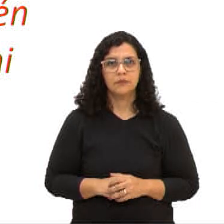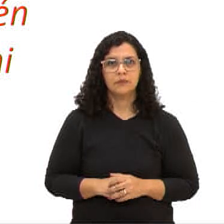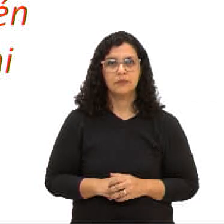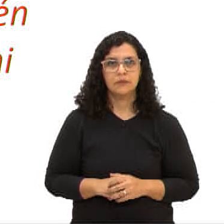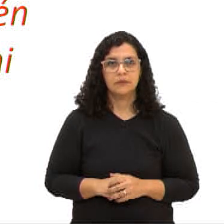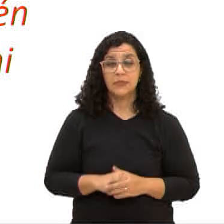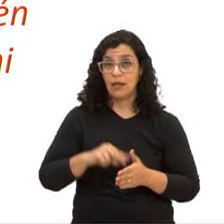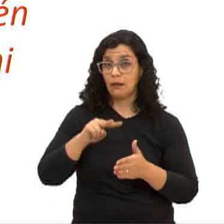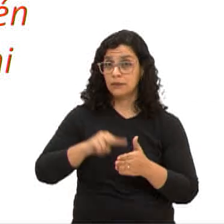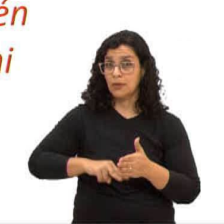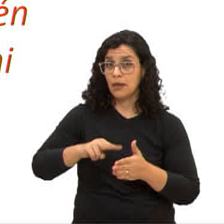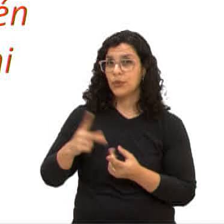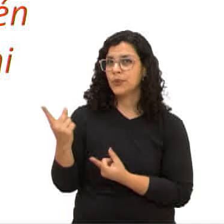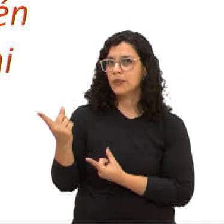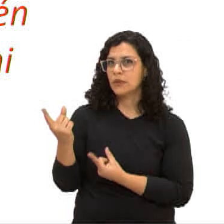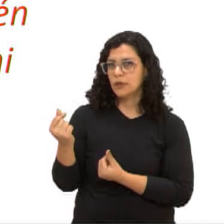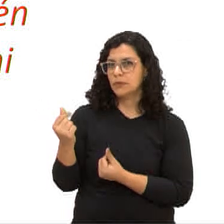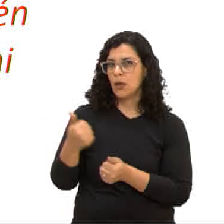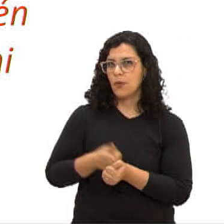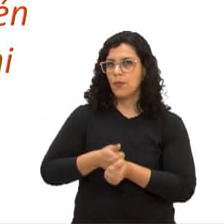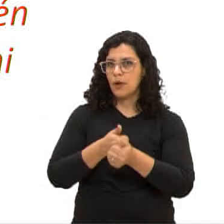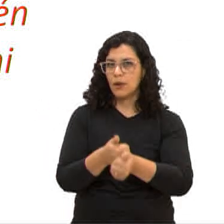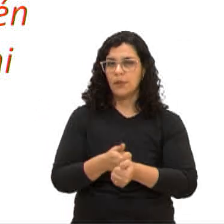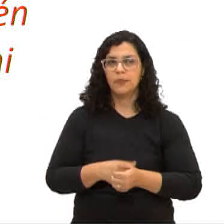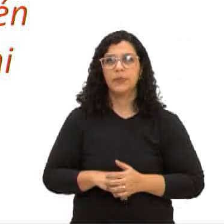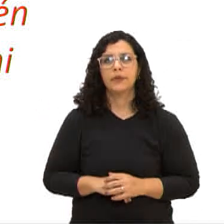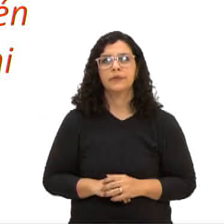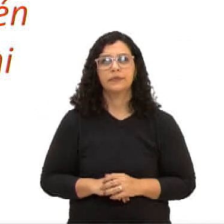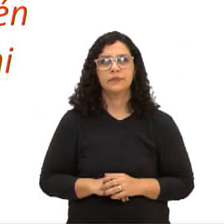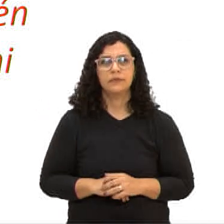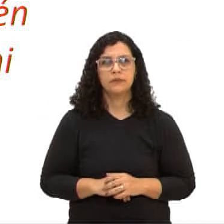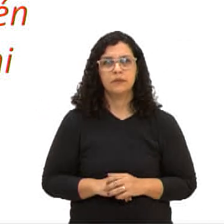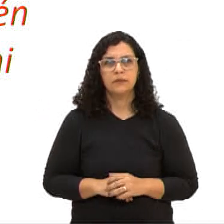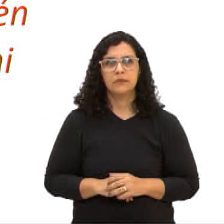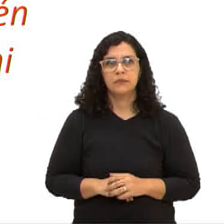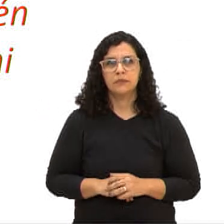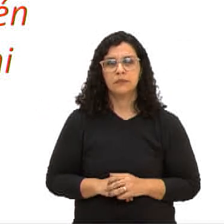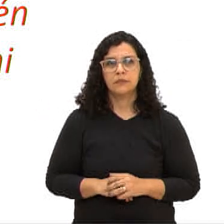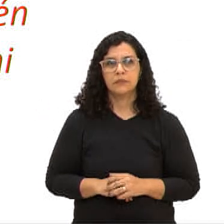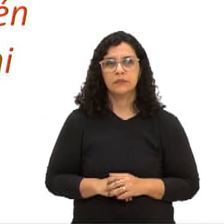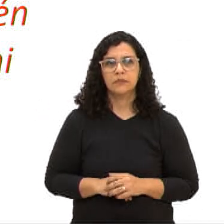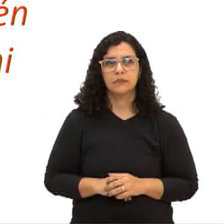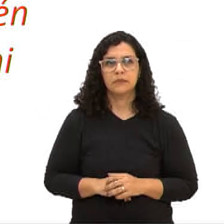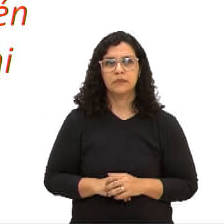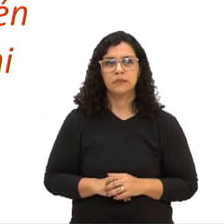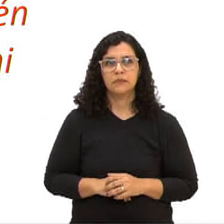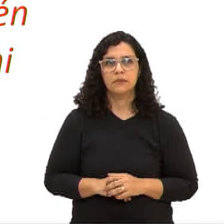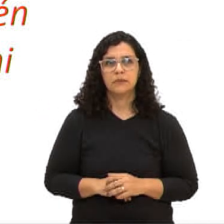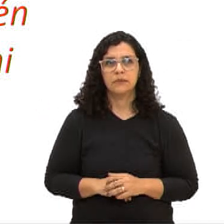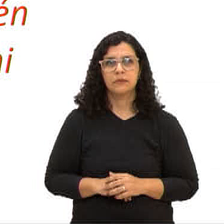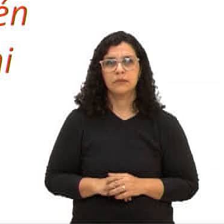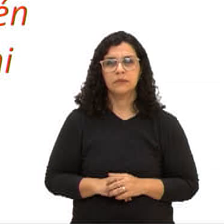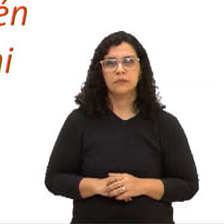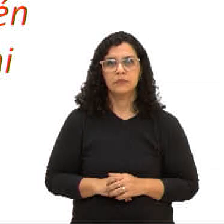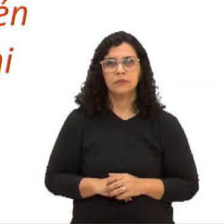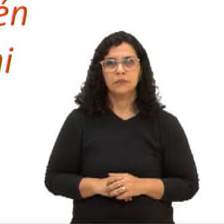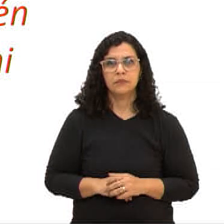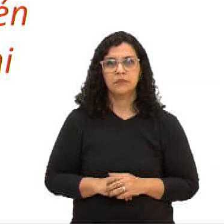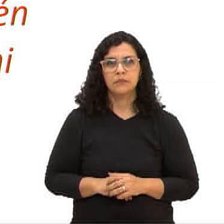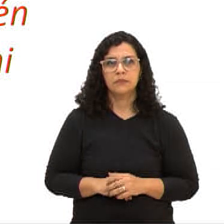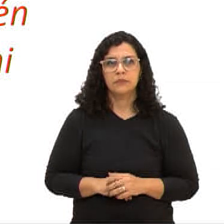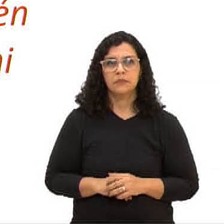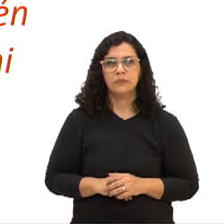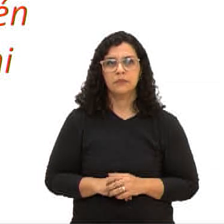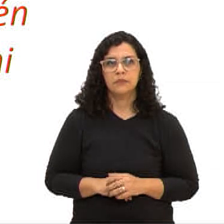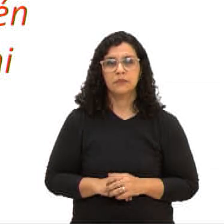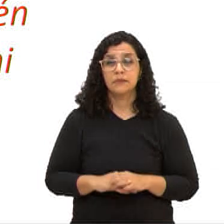diversas coisas. Também Twitter, em mi Twitter. Los uso para falar sobre minha rotina, enviar recados